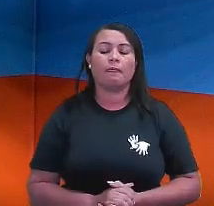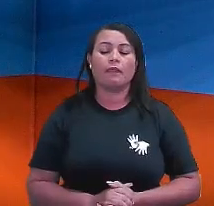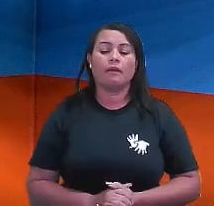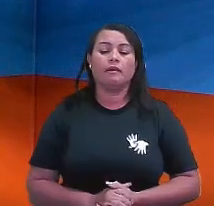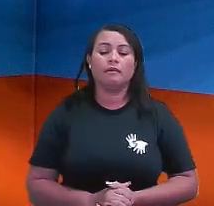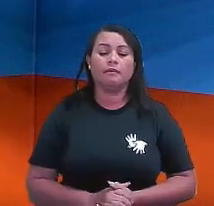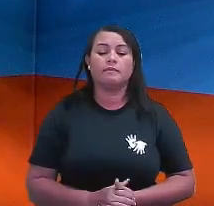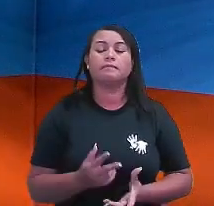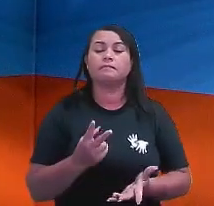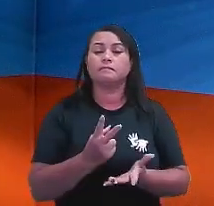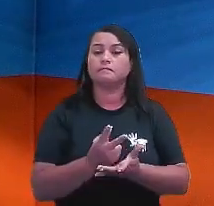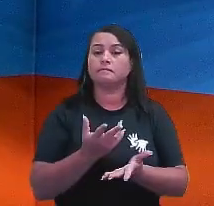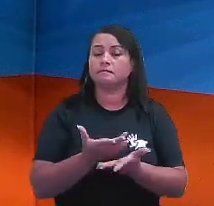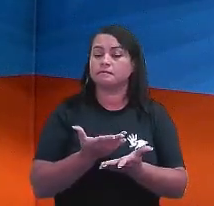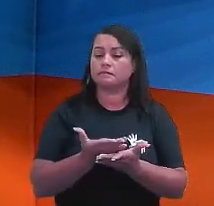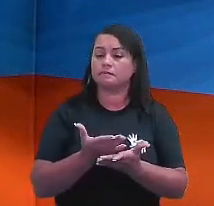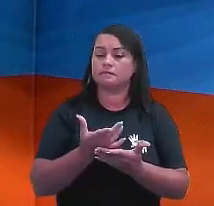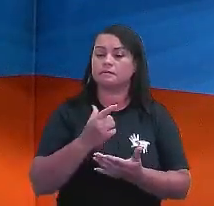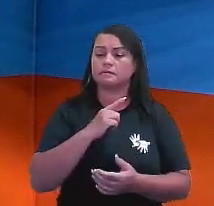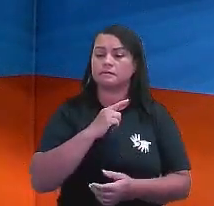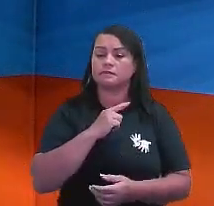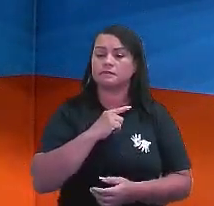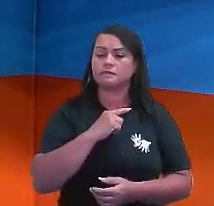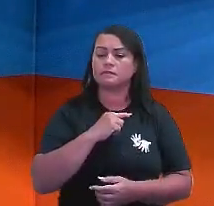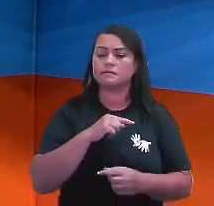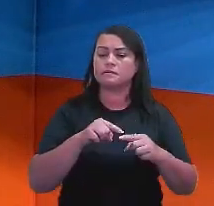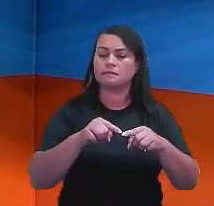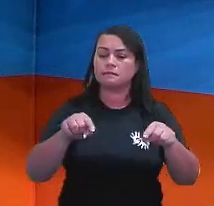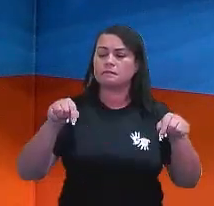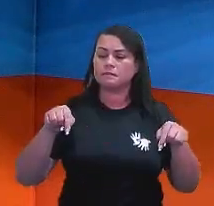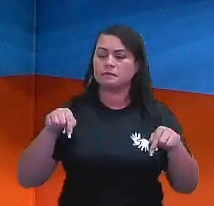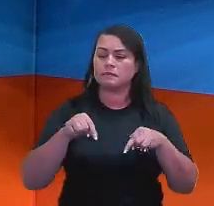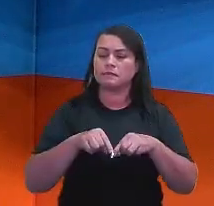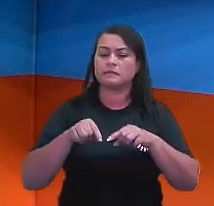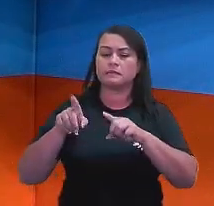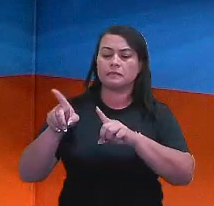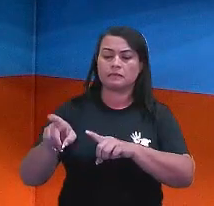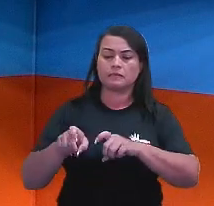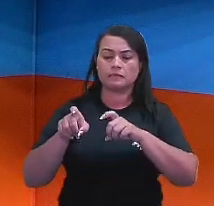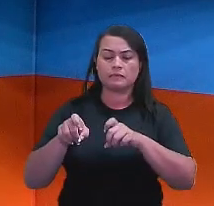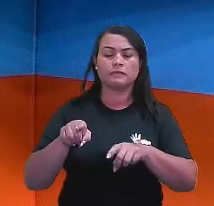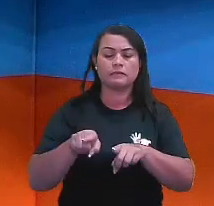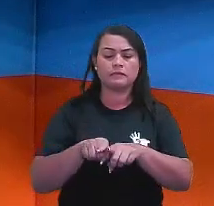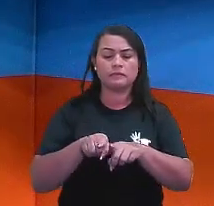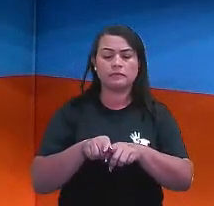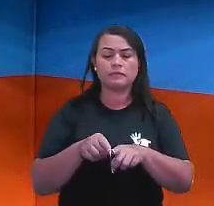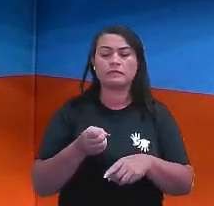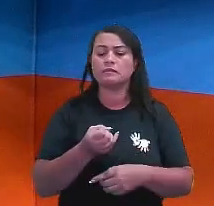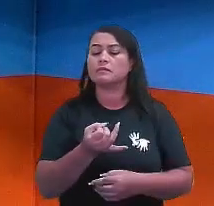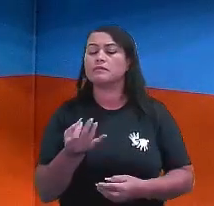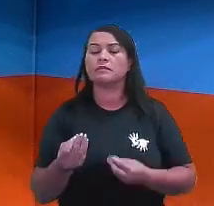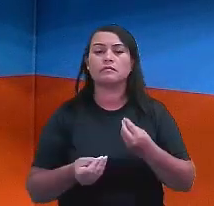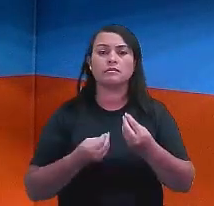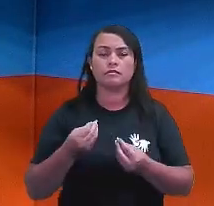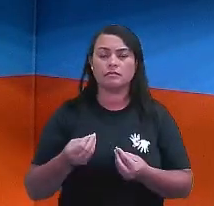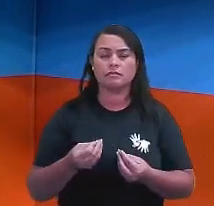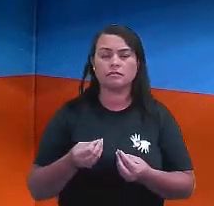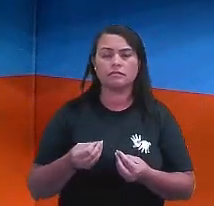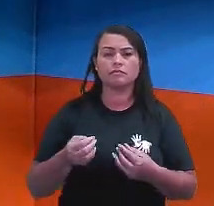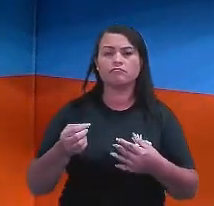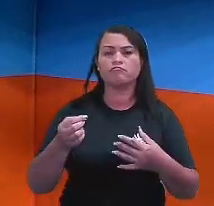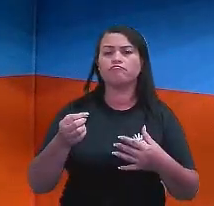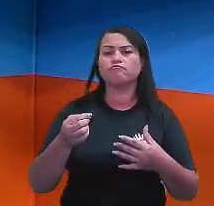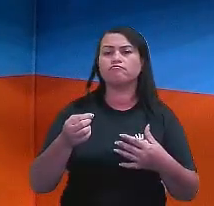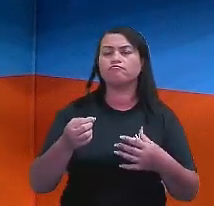seguindo com a nossa aula. As unidades de medidas agrárias se relacionam com as unidades de medidas de superfície da seguinte forma. Vamos